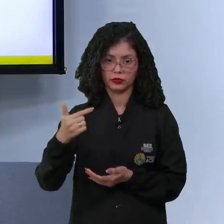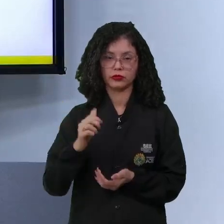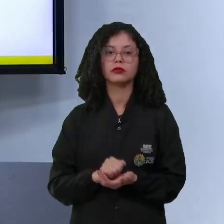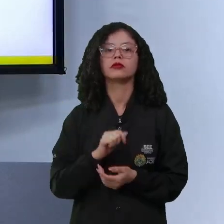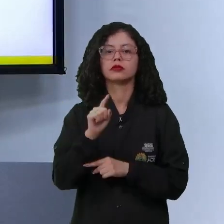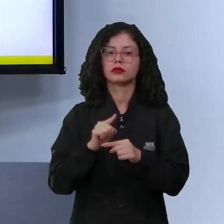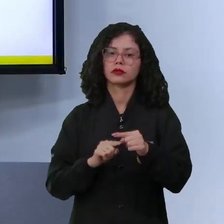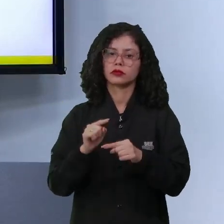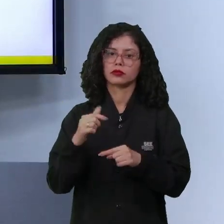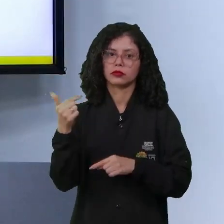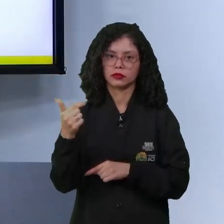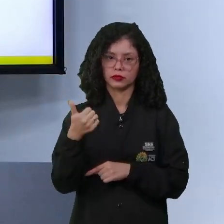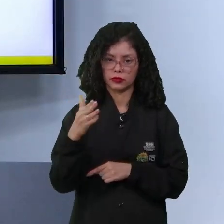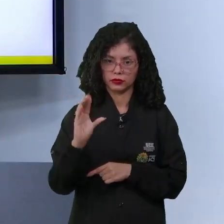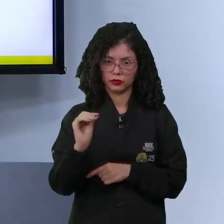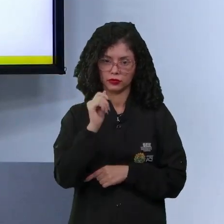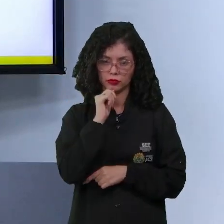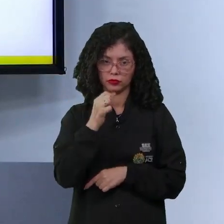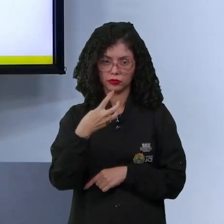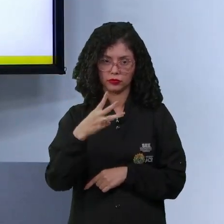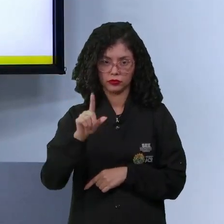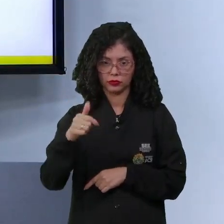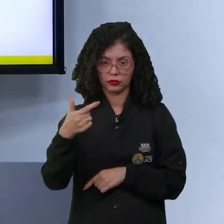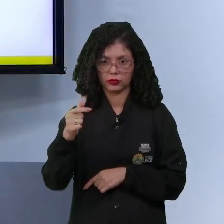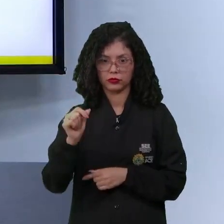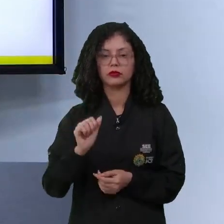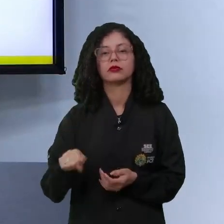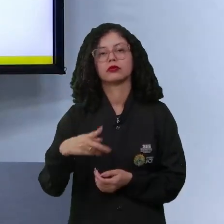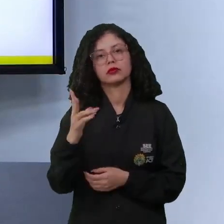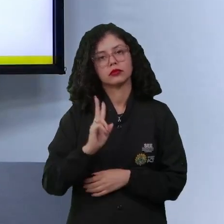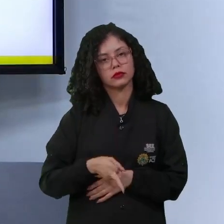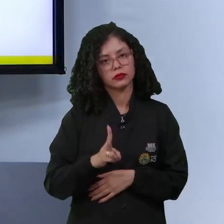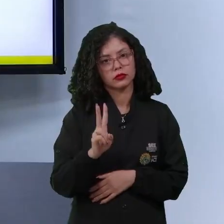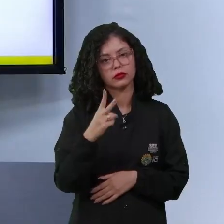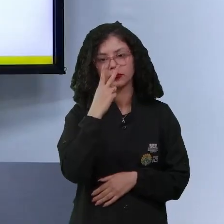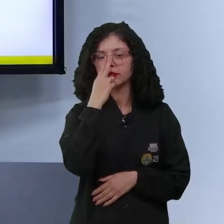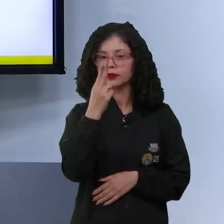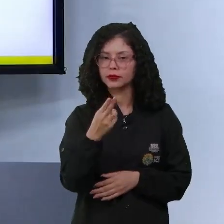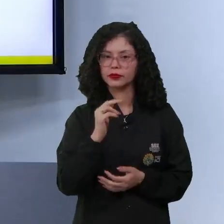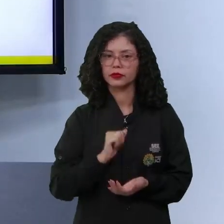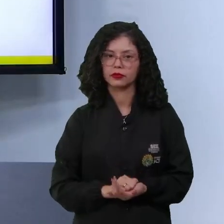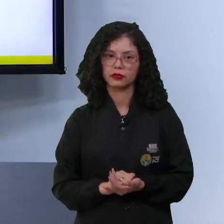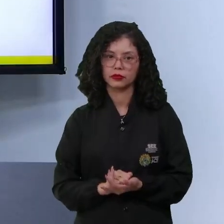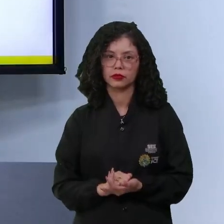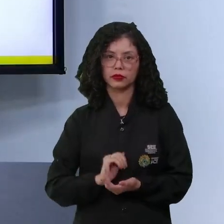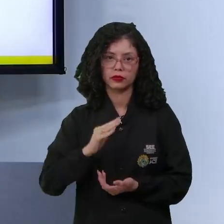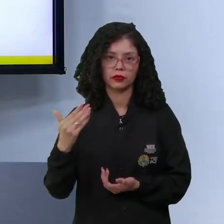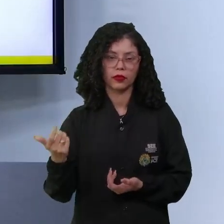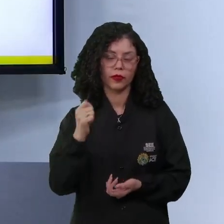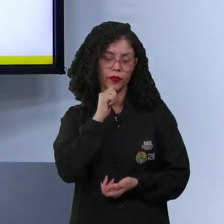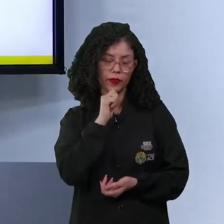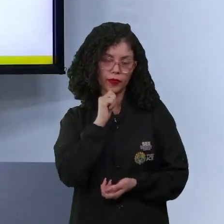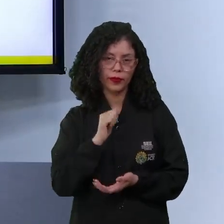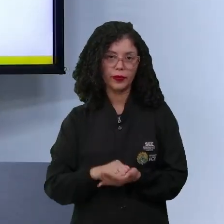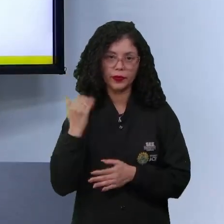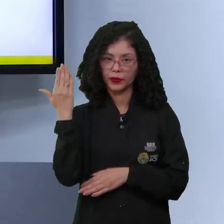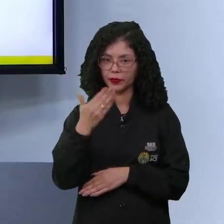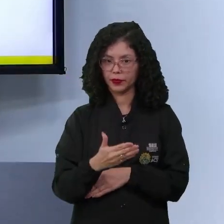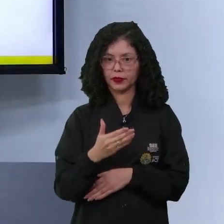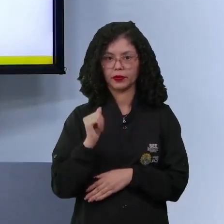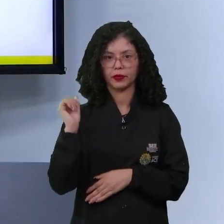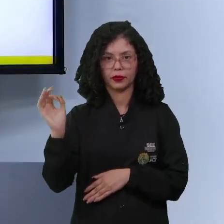32 dividido para 10, 3,20. Está aí a constante, ela sempre vai aparecer quando as grandezas forem